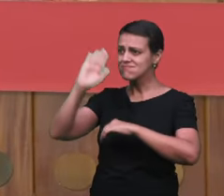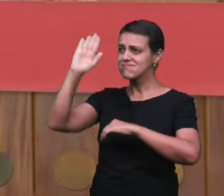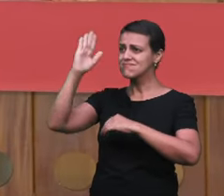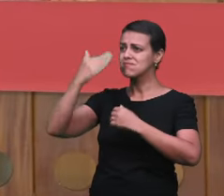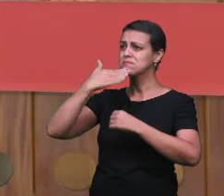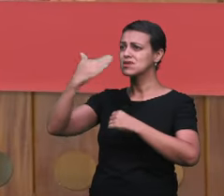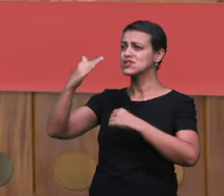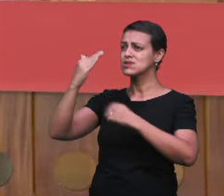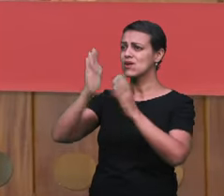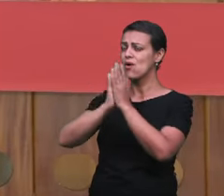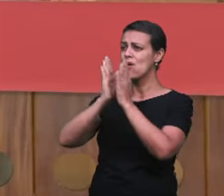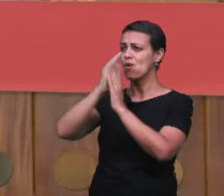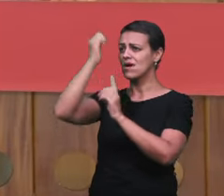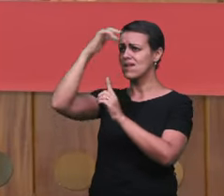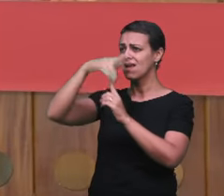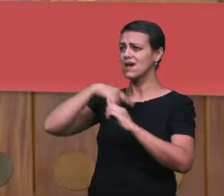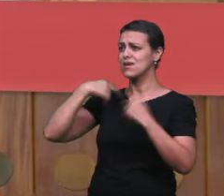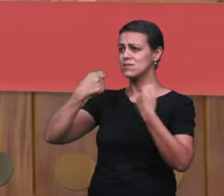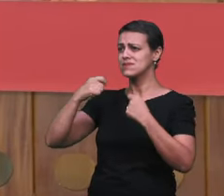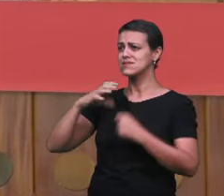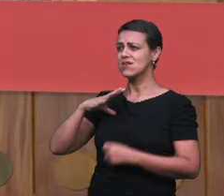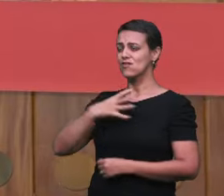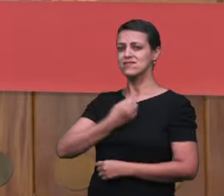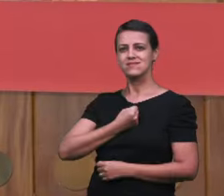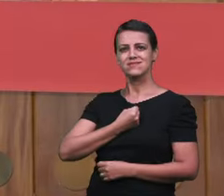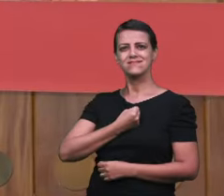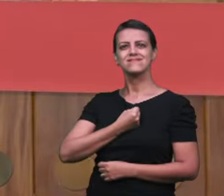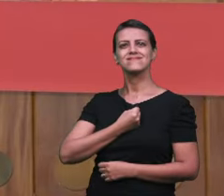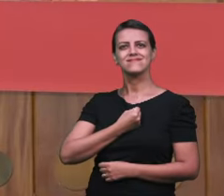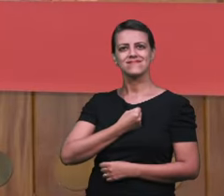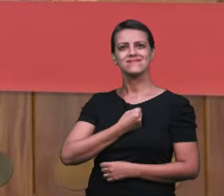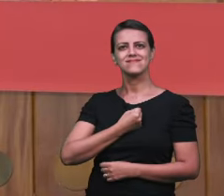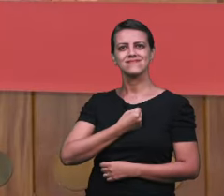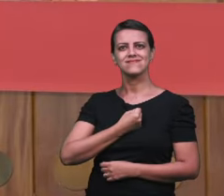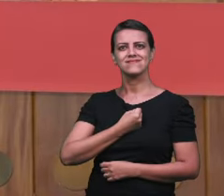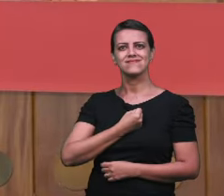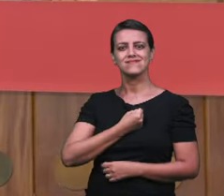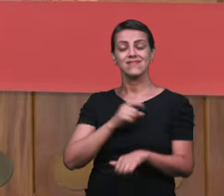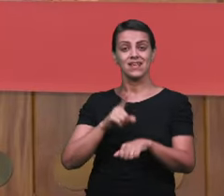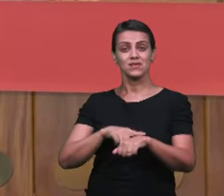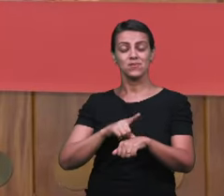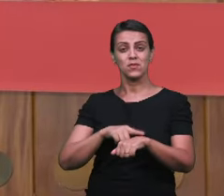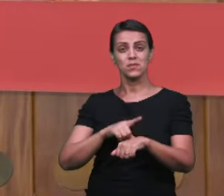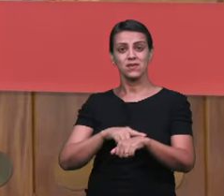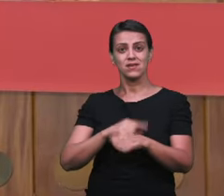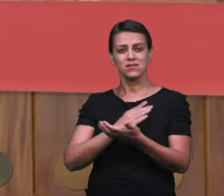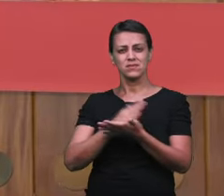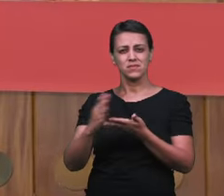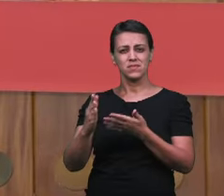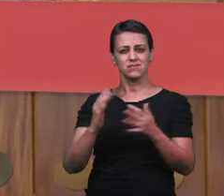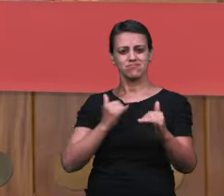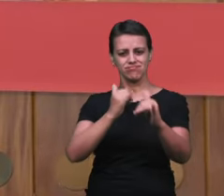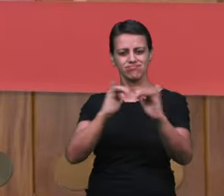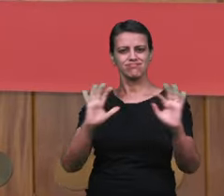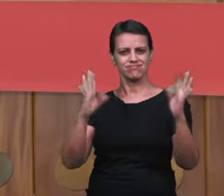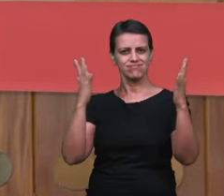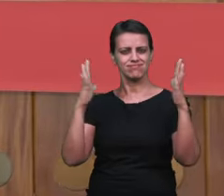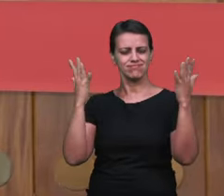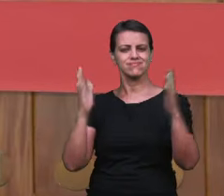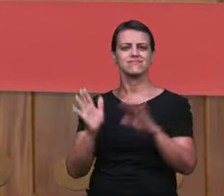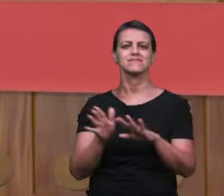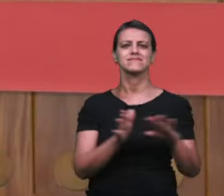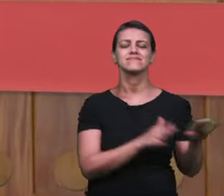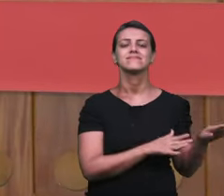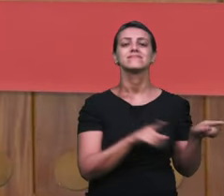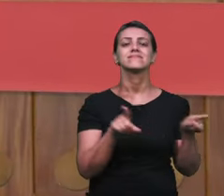necessitado de salvação em Jesus. Foi no momento da transmissão do Trombetas e Festas. Também em